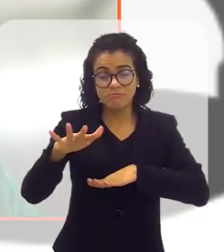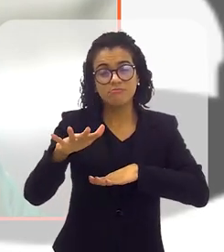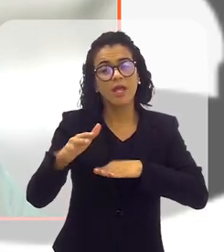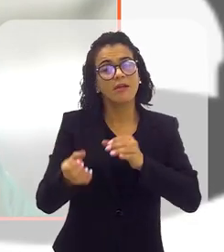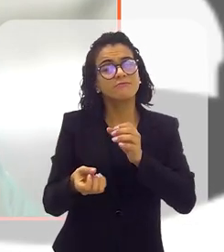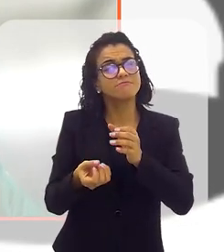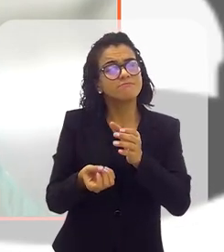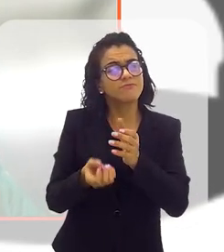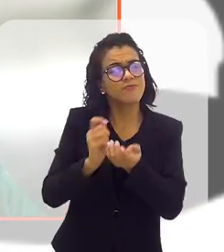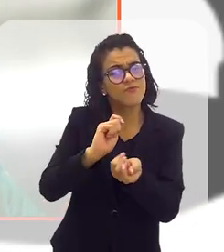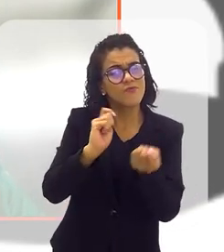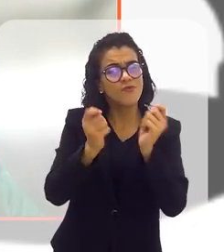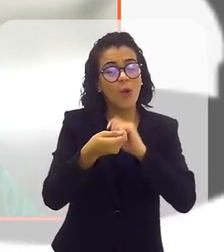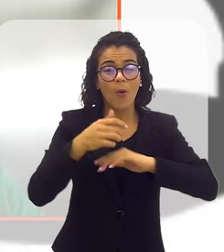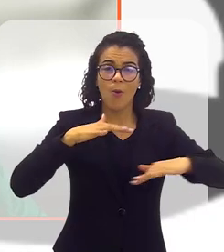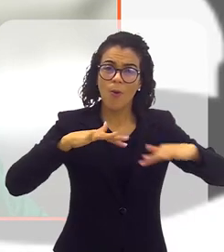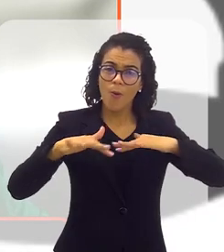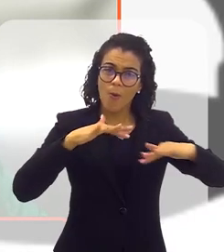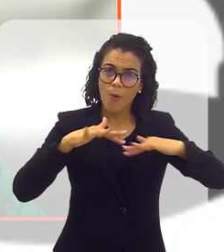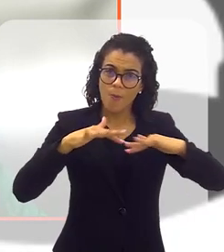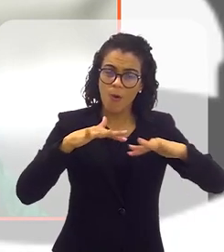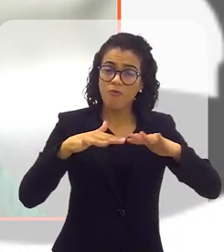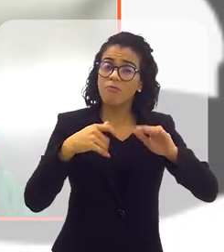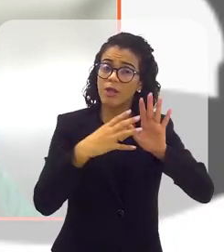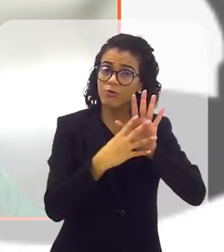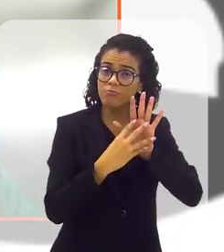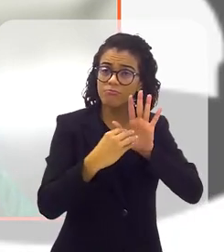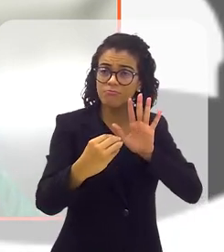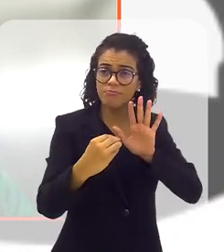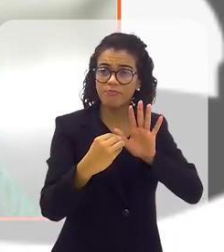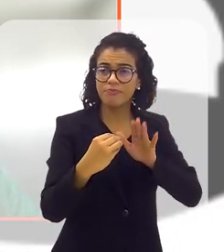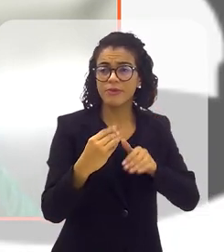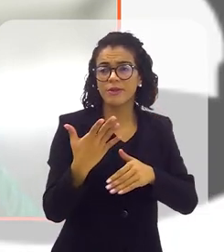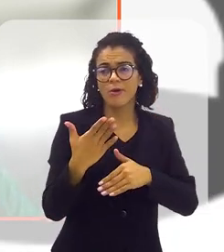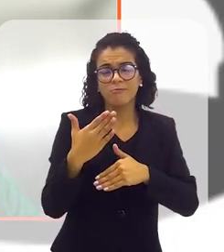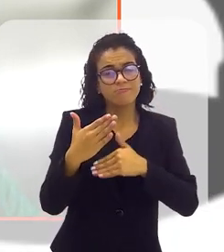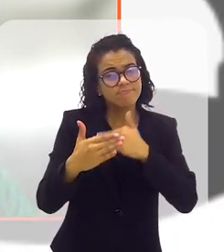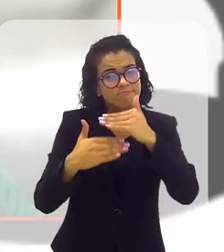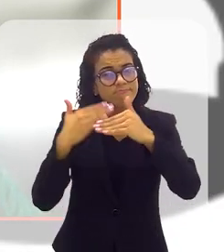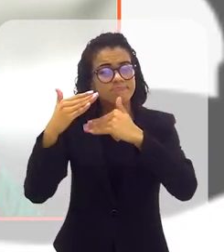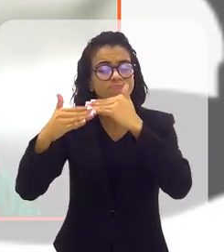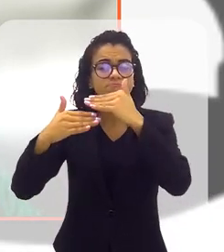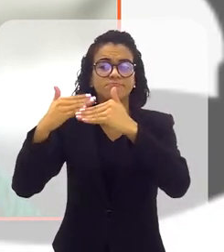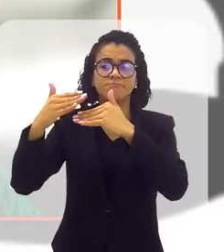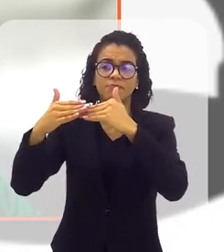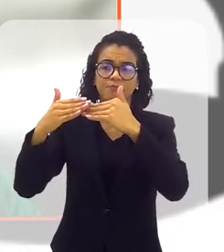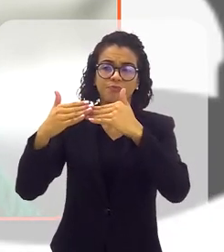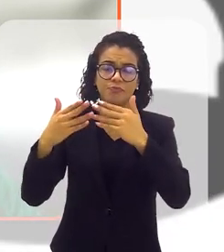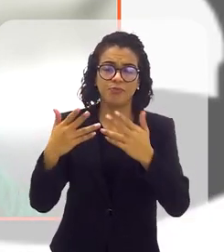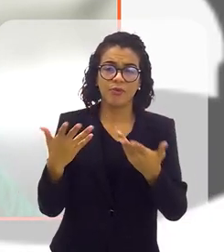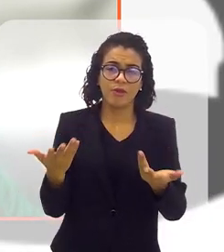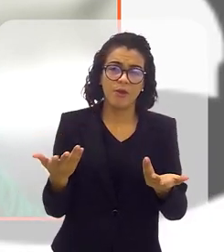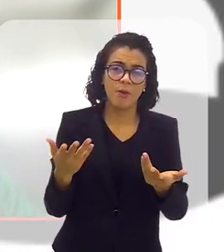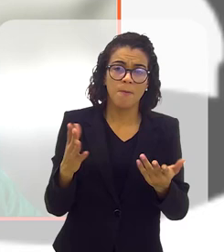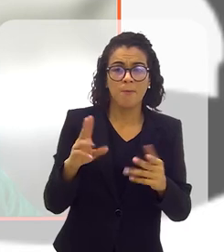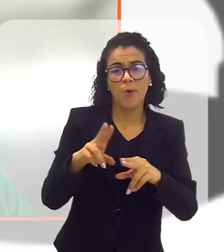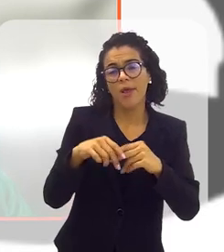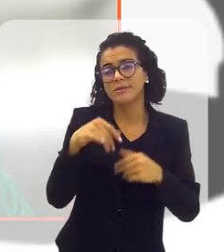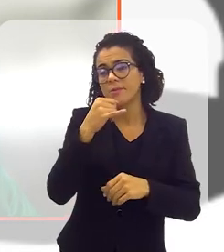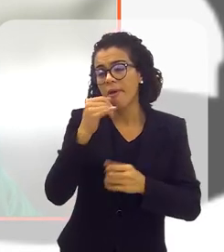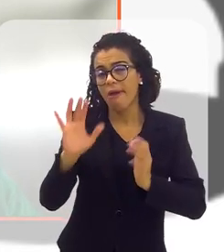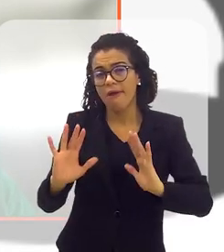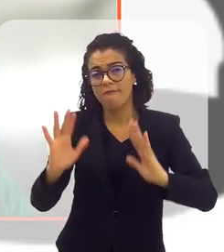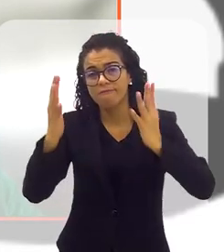Se tornou um movimento de mulheres, ele precisa dar esse exemplo. Então, cada vez mais a gente, através